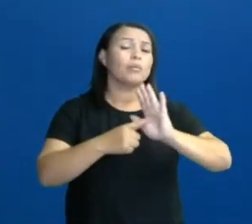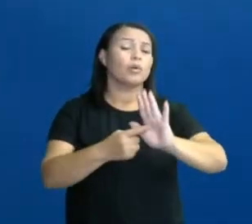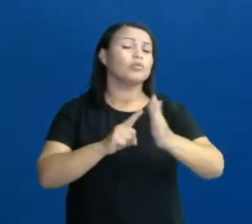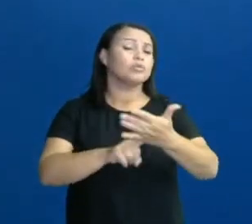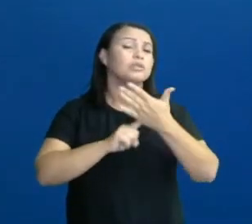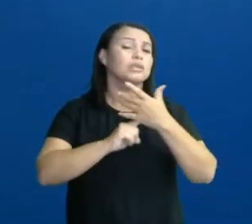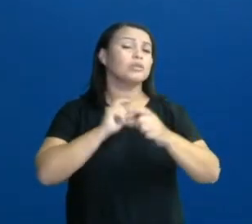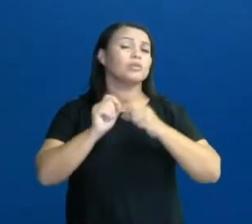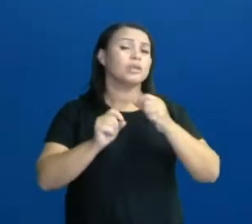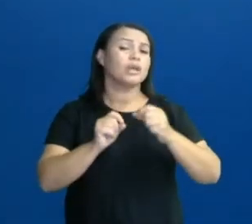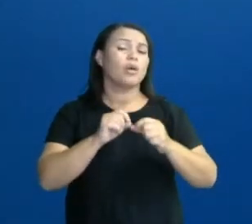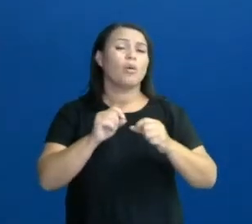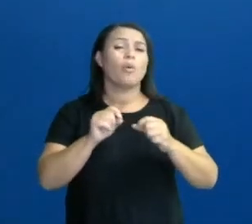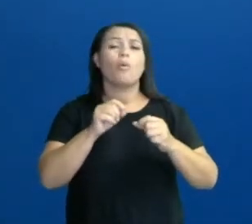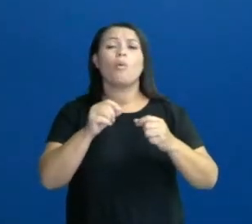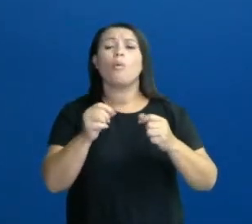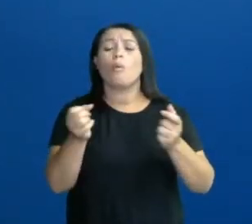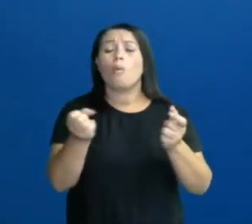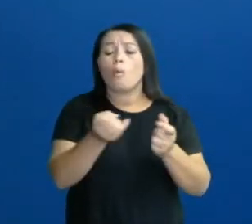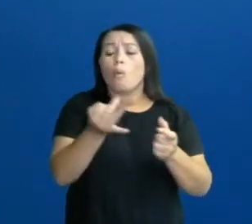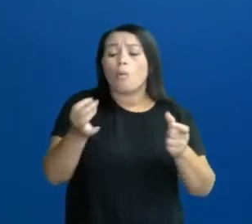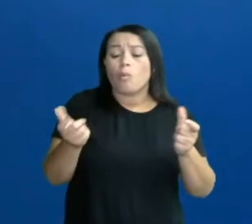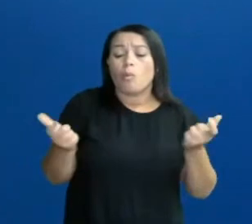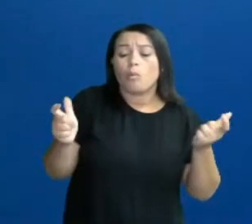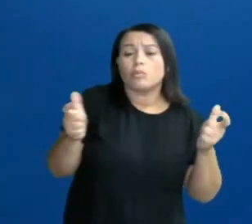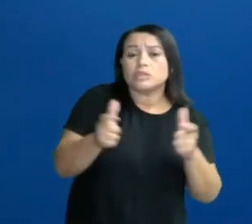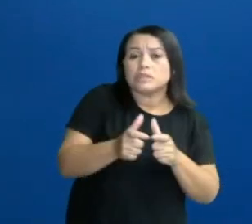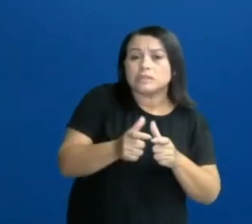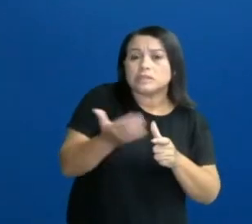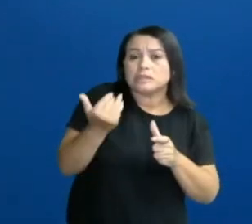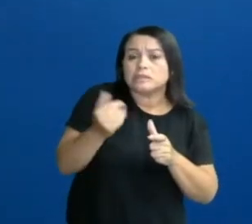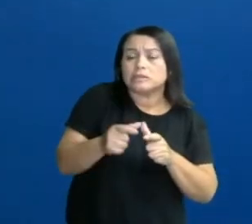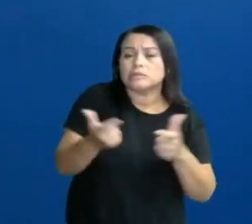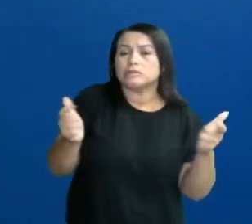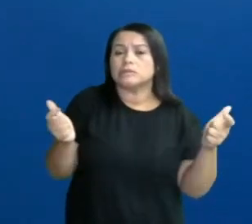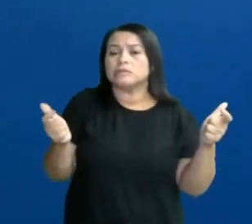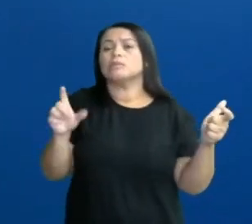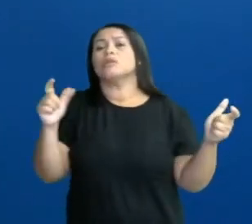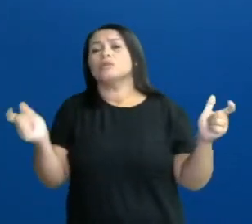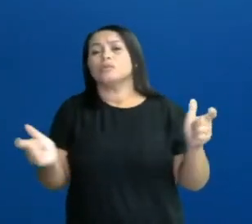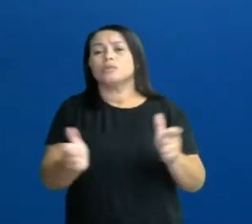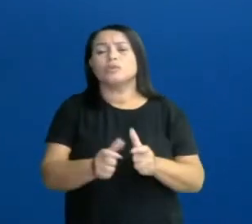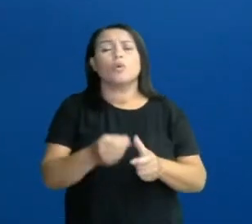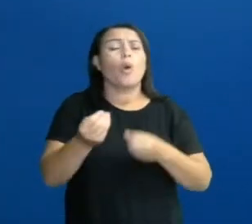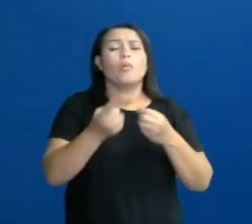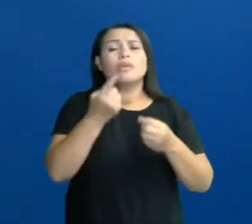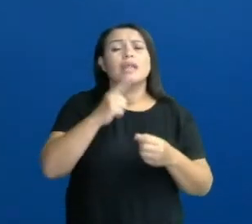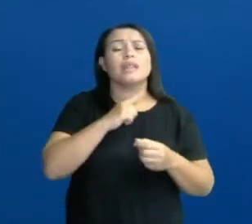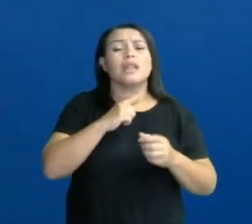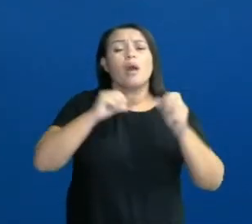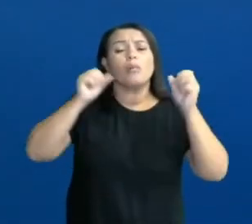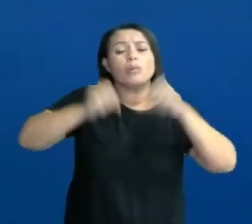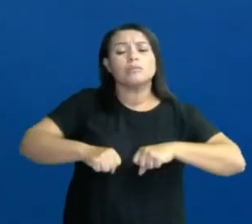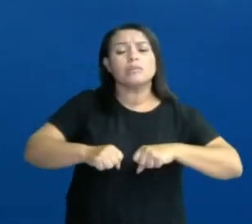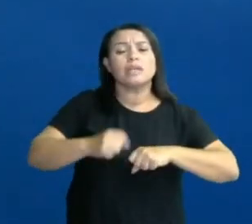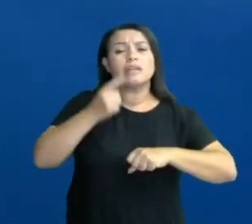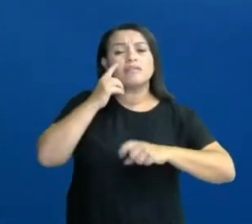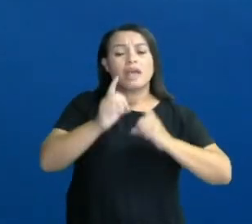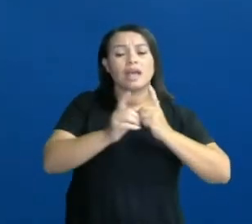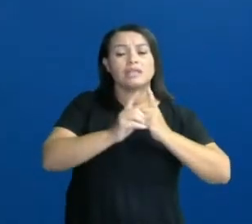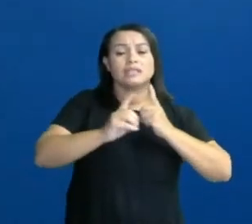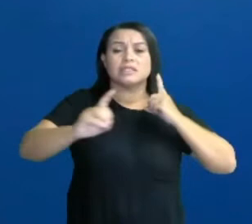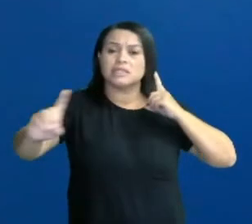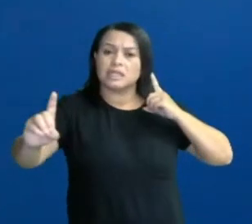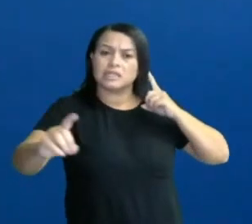gente o quanto o objeto foi reduzido. Então, ou seja, você vai ter a possibilidade de entender qual é a distância real